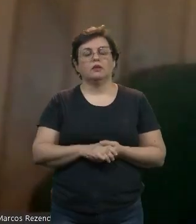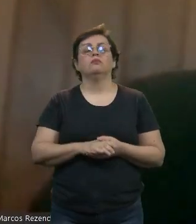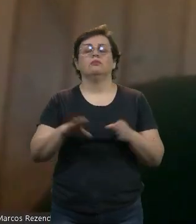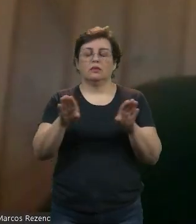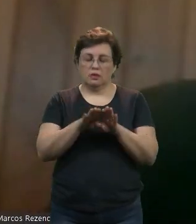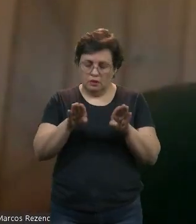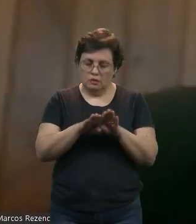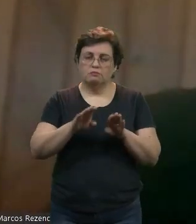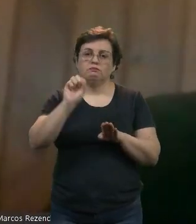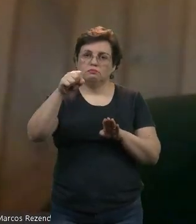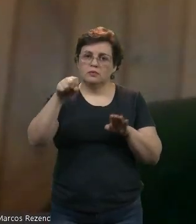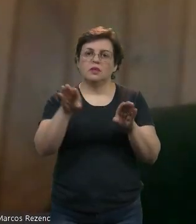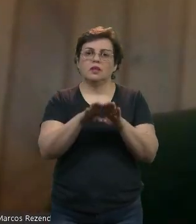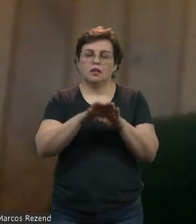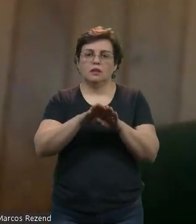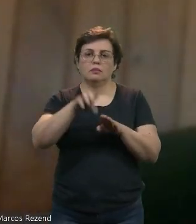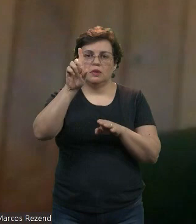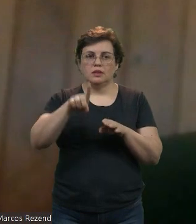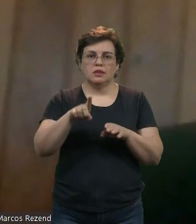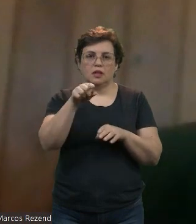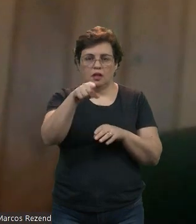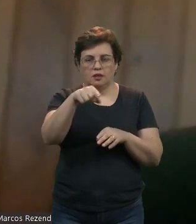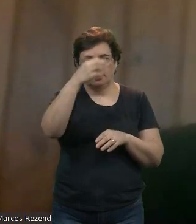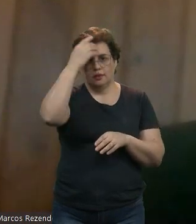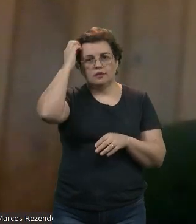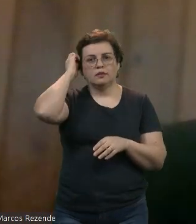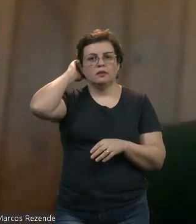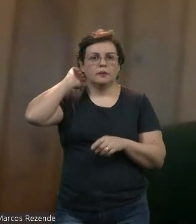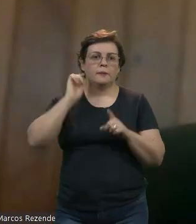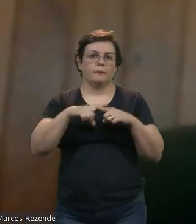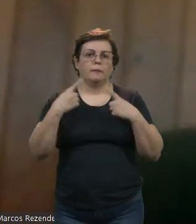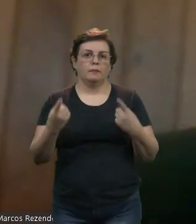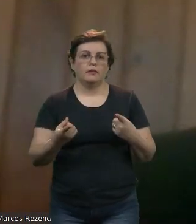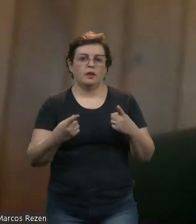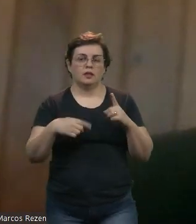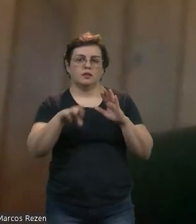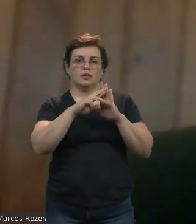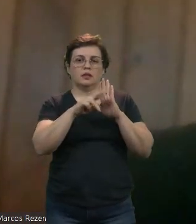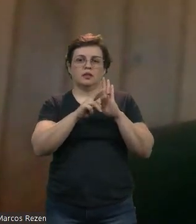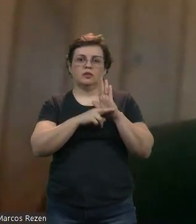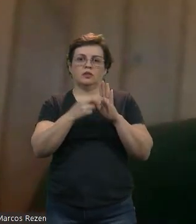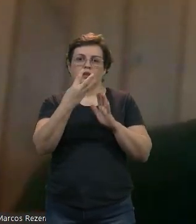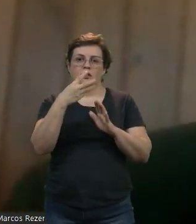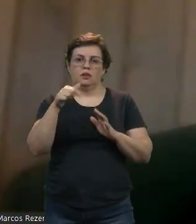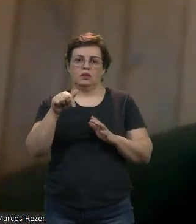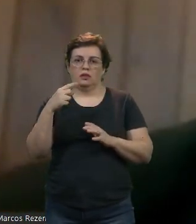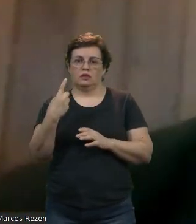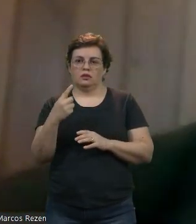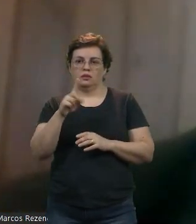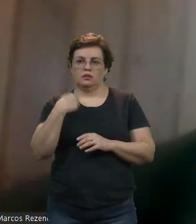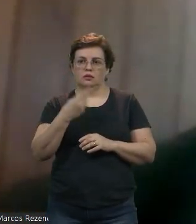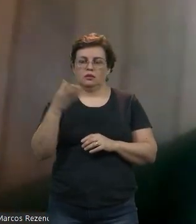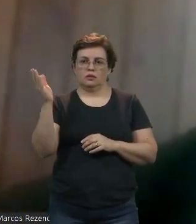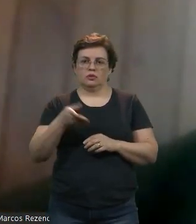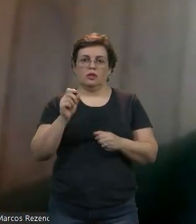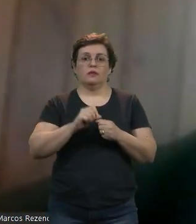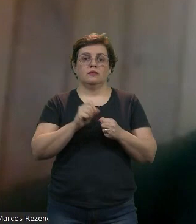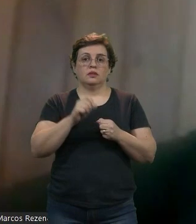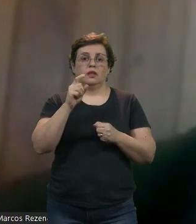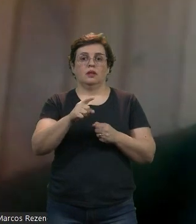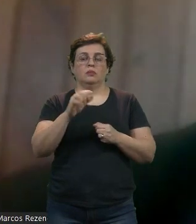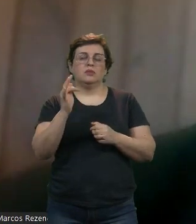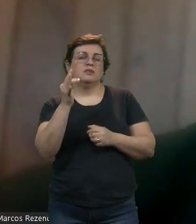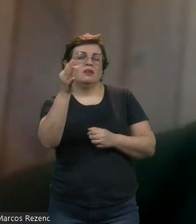também será dessa forma, apesar de que a resolução número 371, nós já fizemos essa